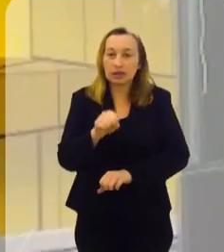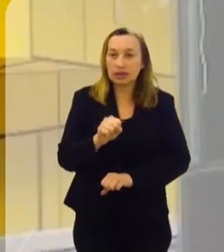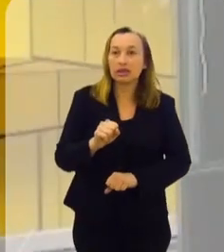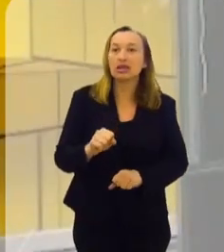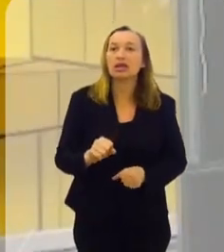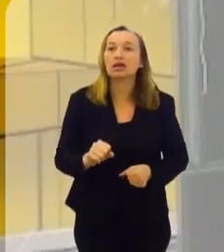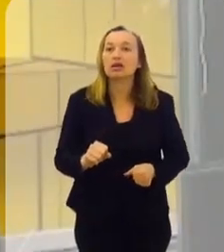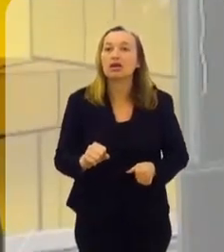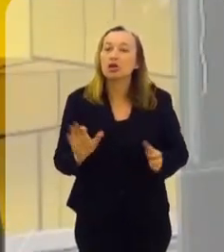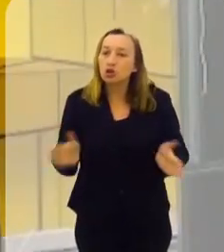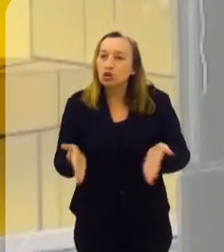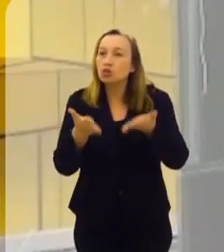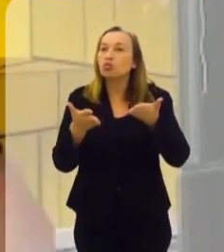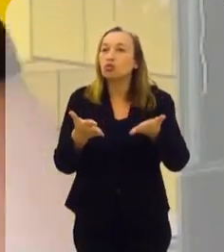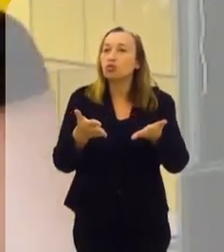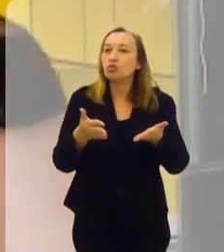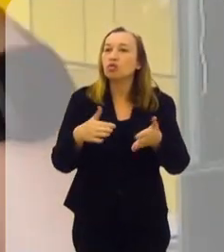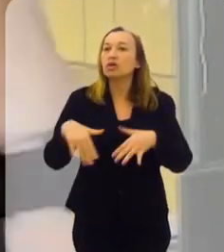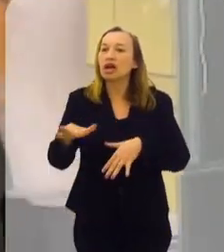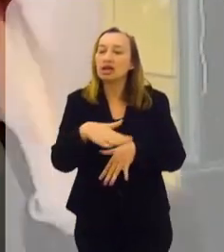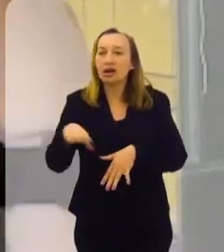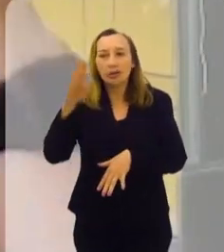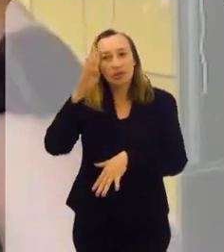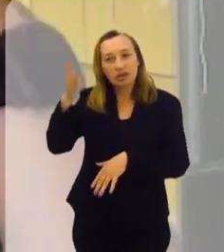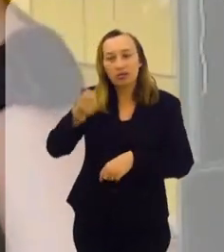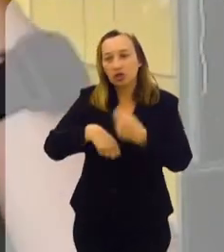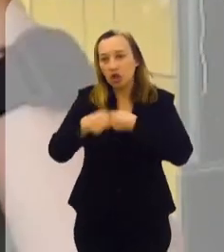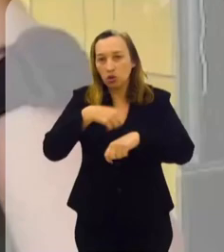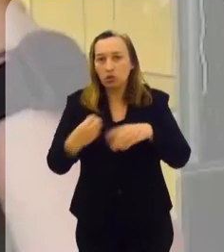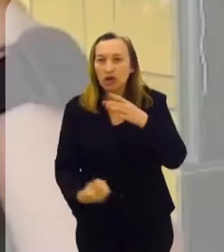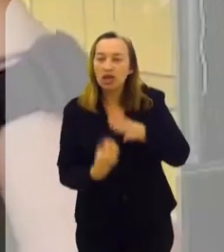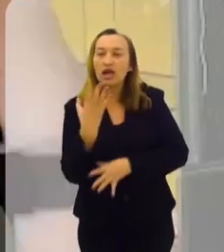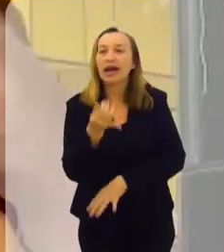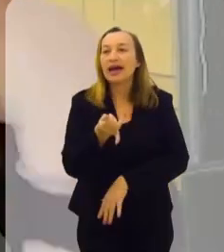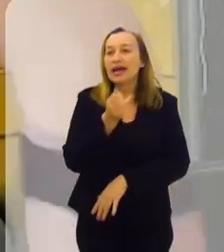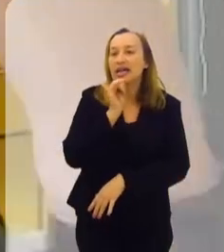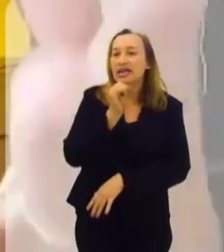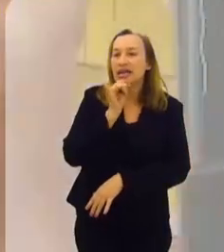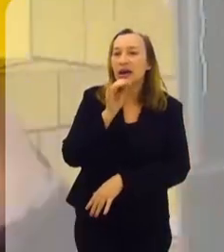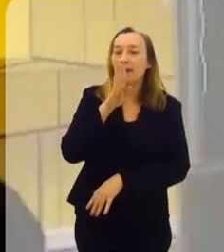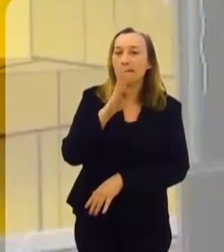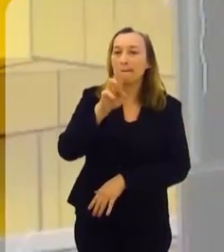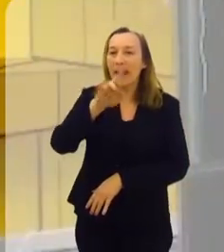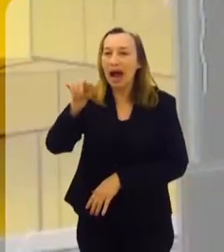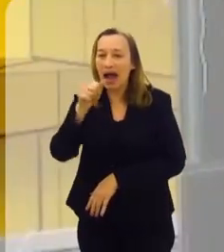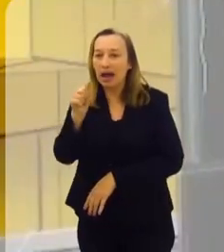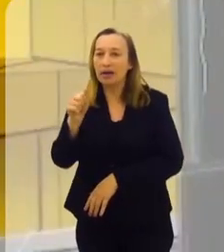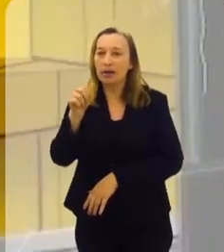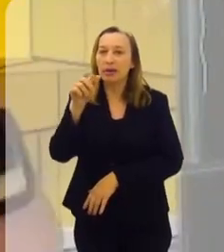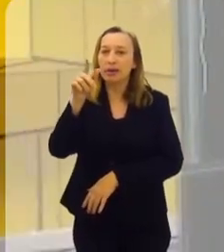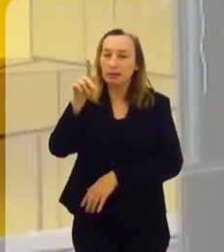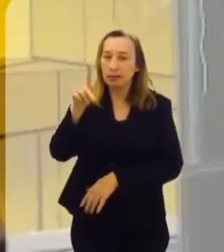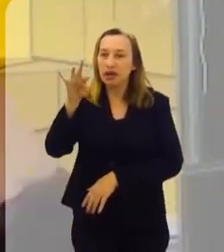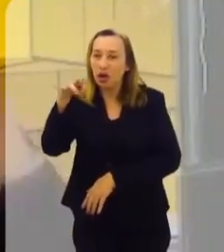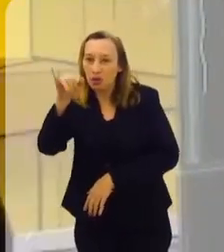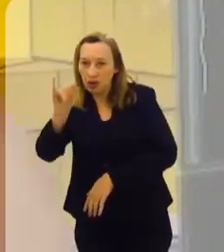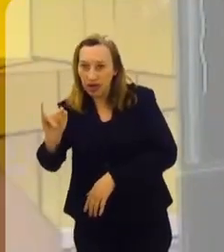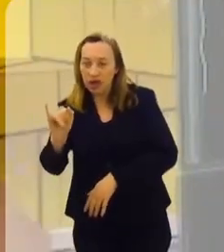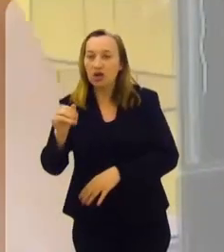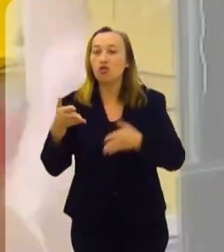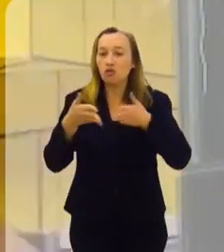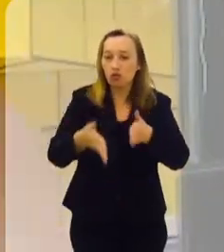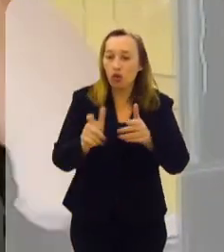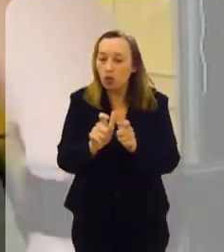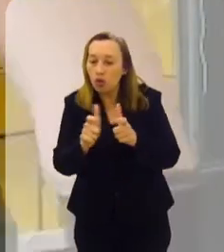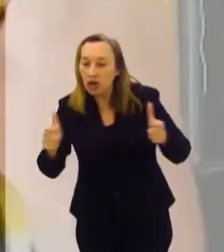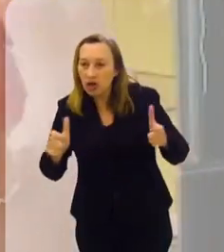no Rio de Janeiro, sim, que estimulam setores específicos da economia criativa. A gente teve, por exemplo, em Barra do Piraí, muito tempo, um